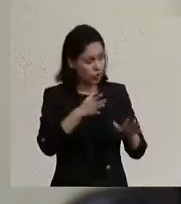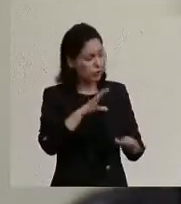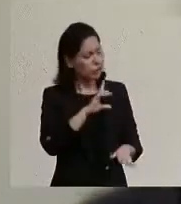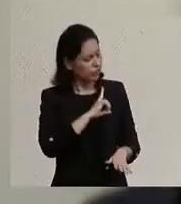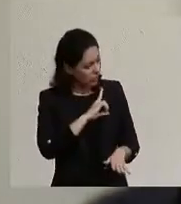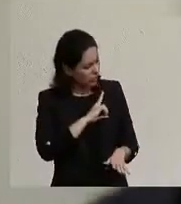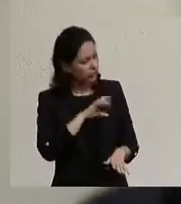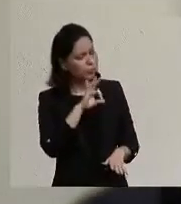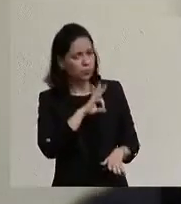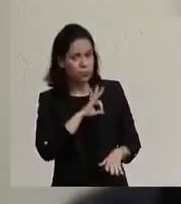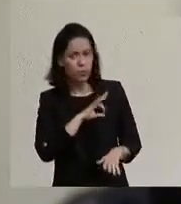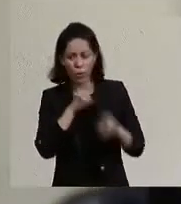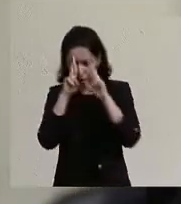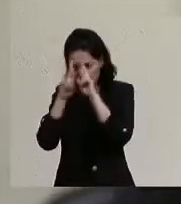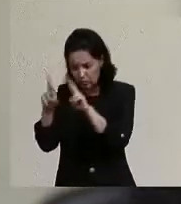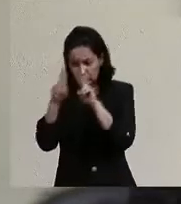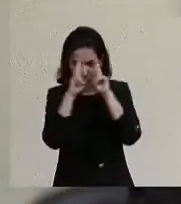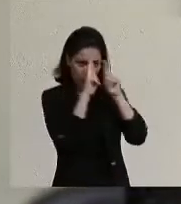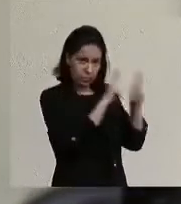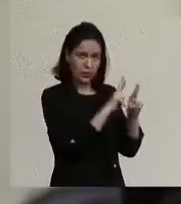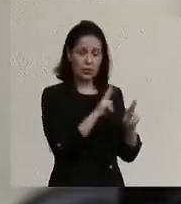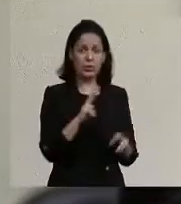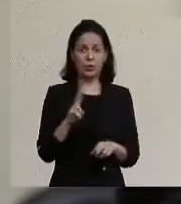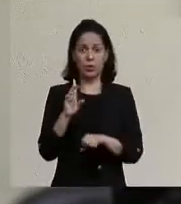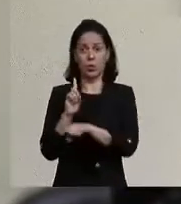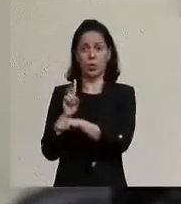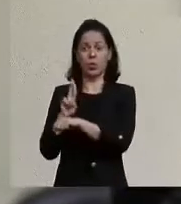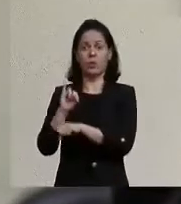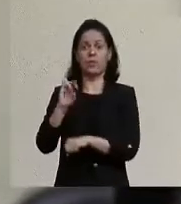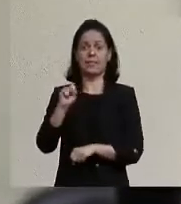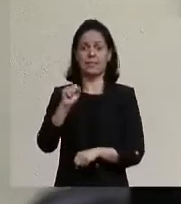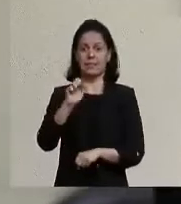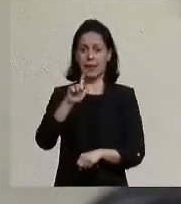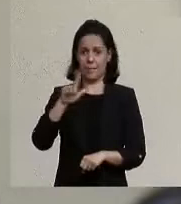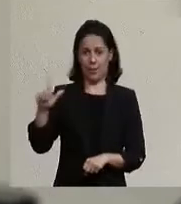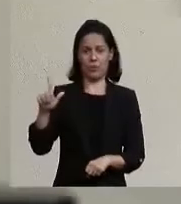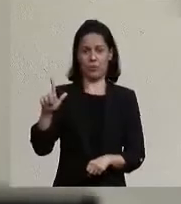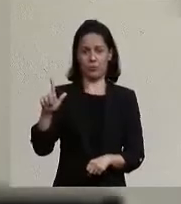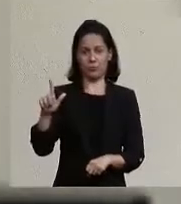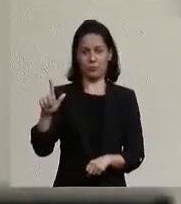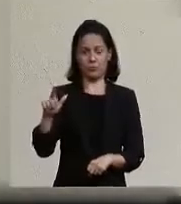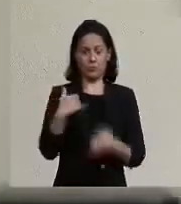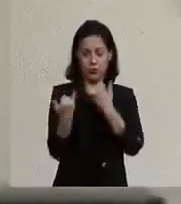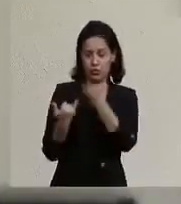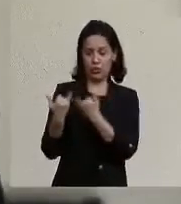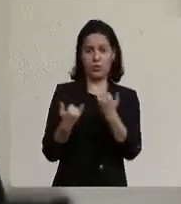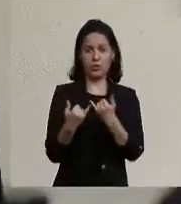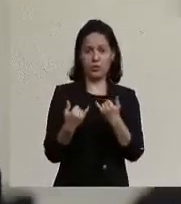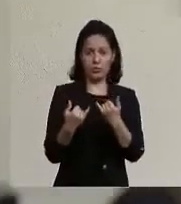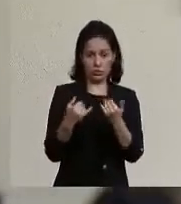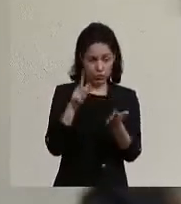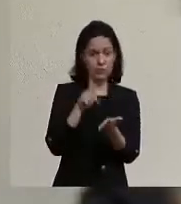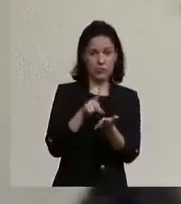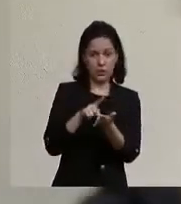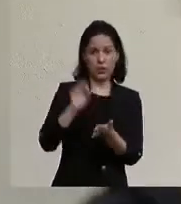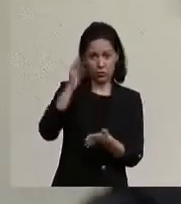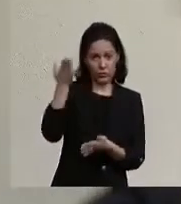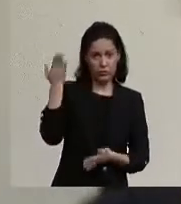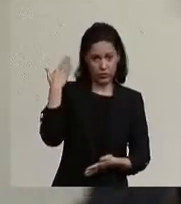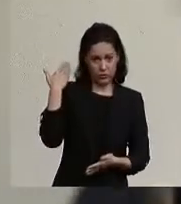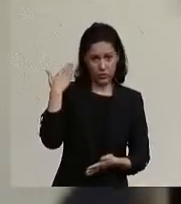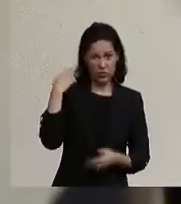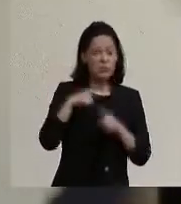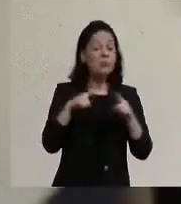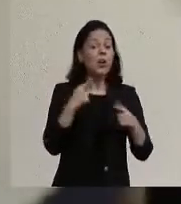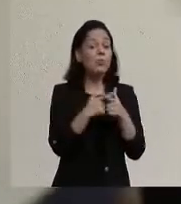respeitou e Eu Sempre respeitei a doutora Isabel eu fiz uma brincadeira e é verdade na mentira agora quem sempre teve